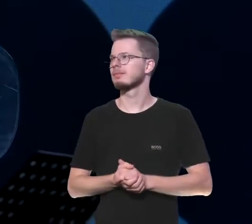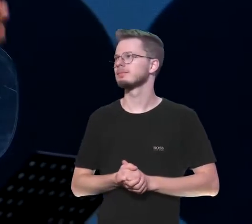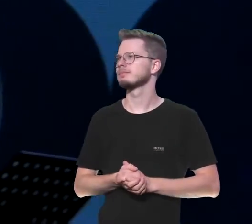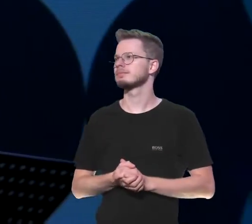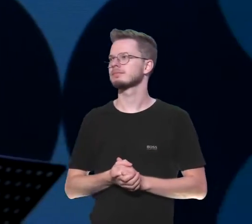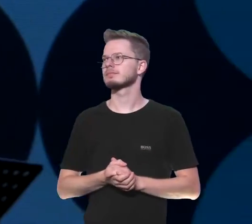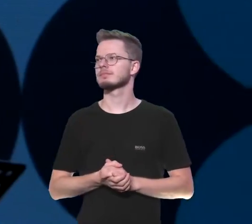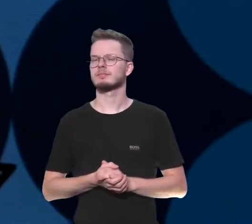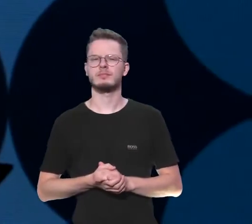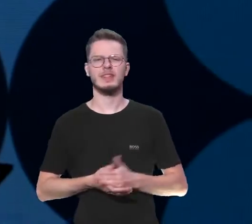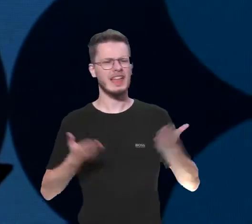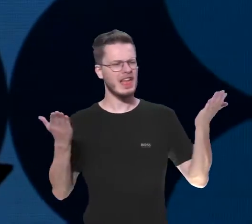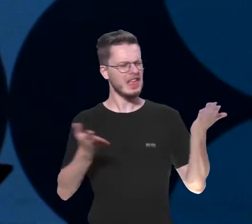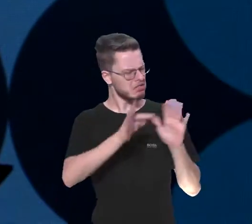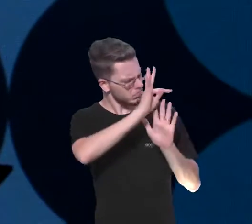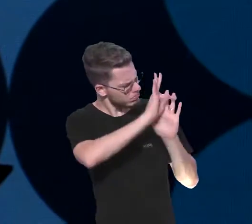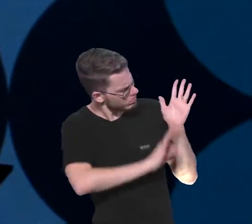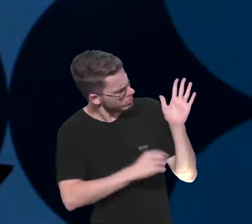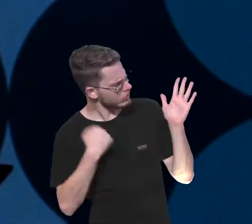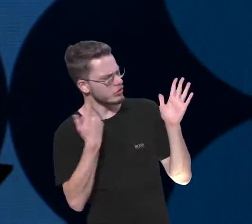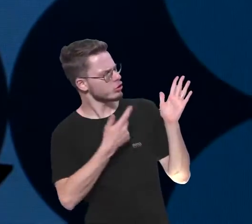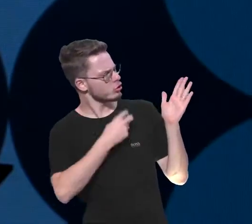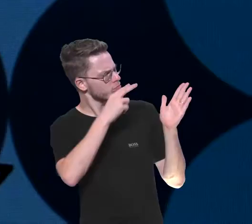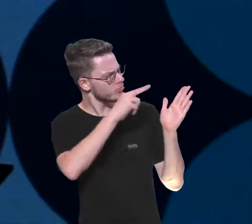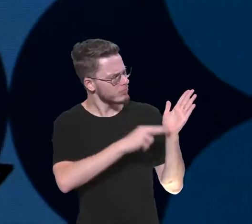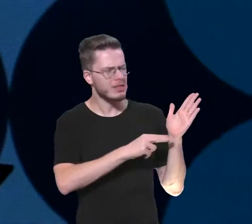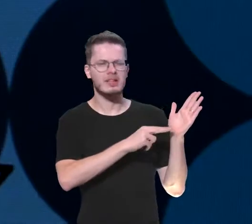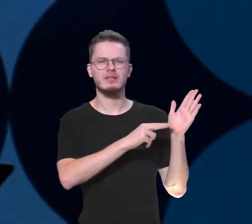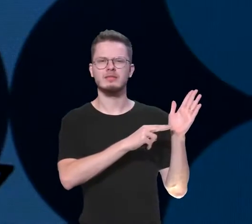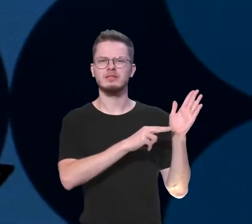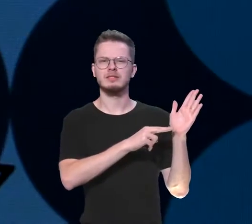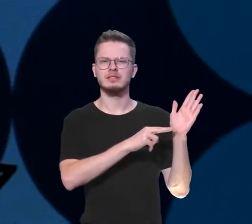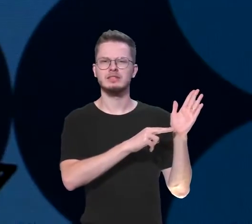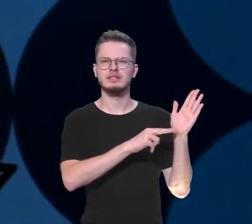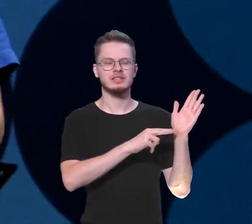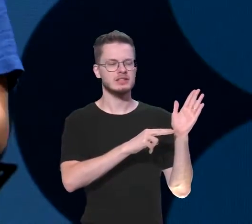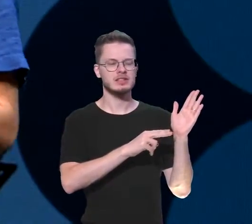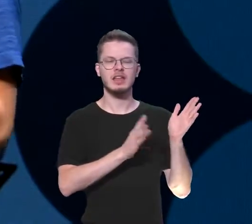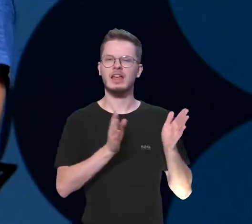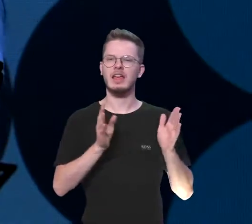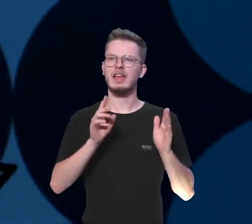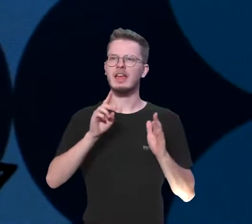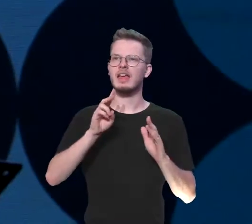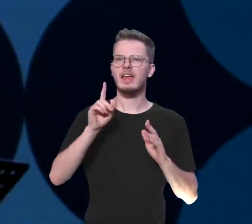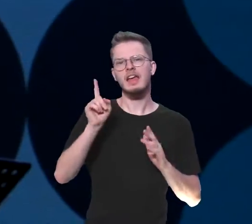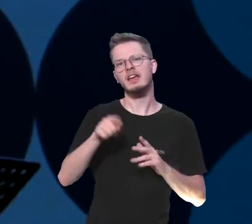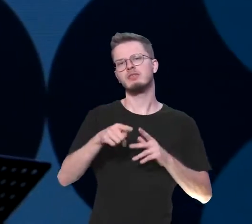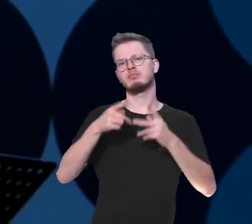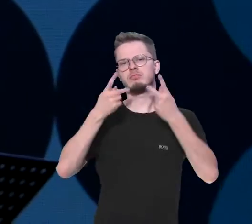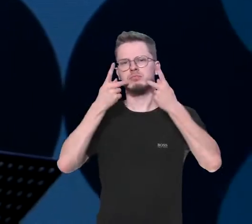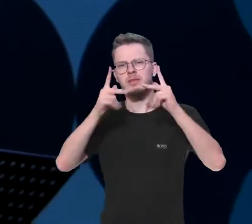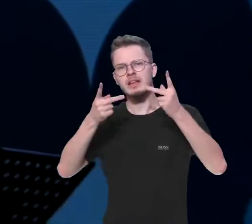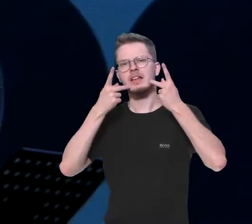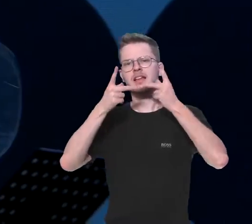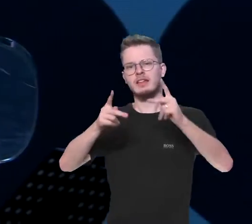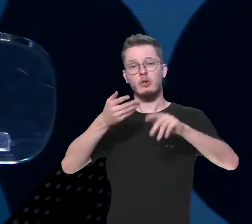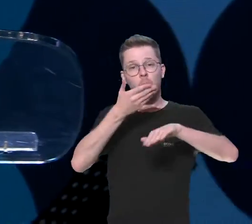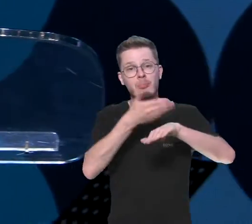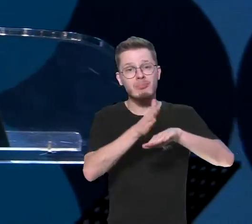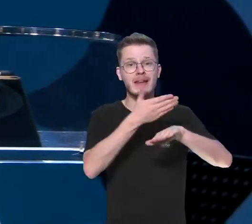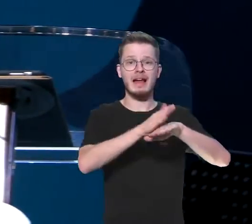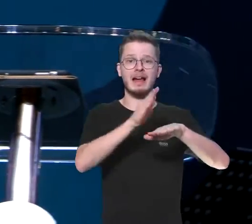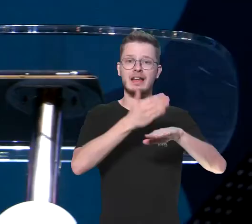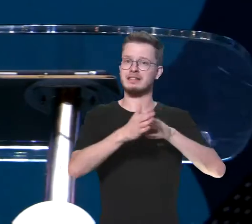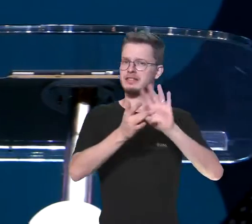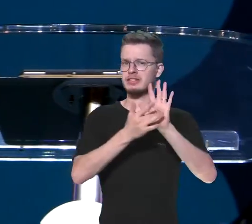Esse que nós acabamos de ler é um dos trechos práticos do principal sermão que Jesus pregou quando ele esteve